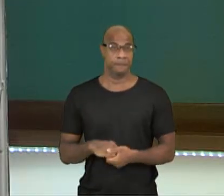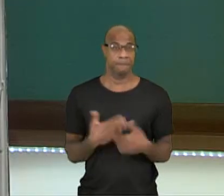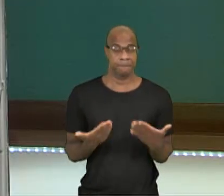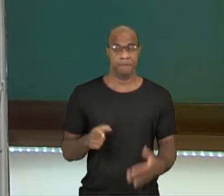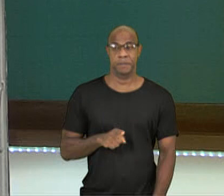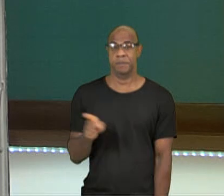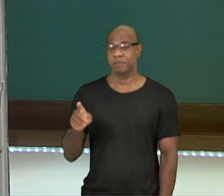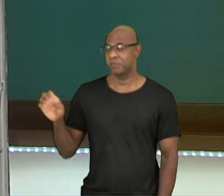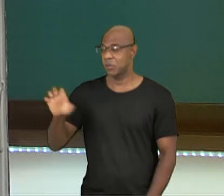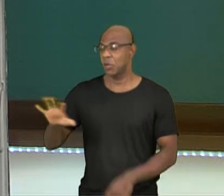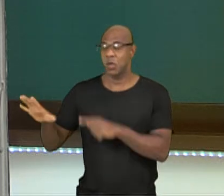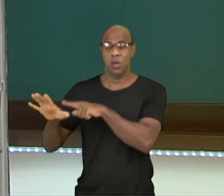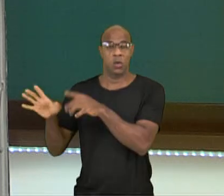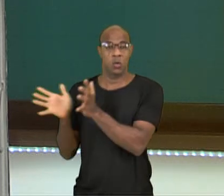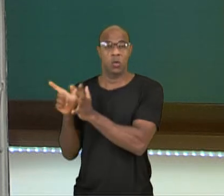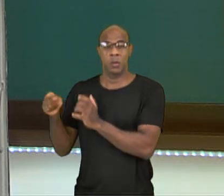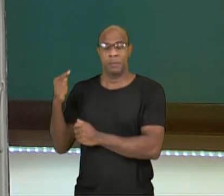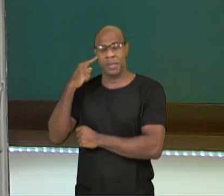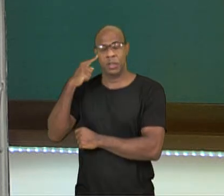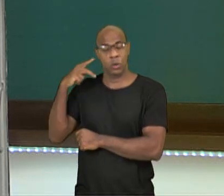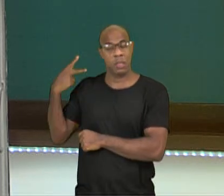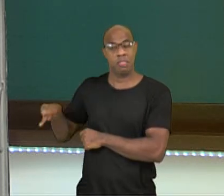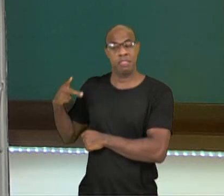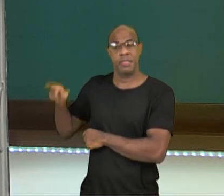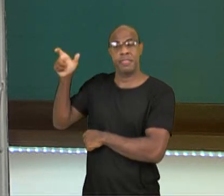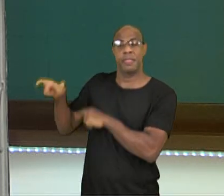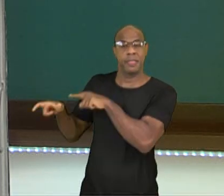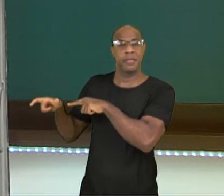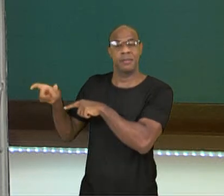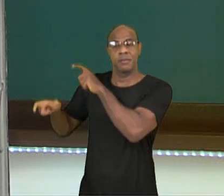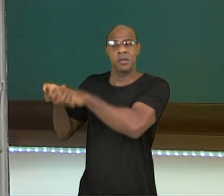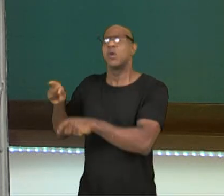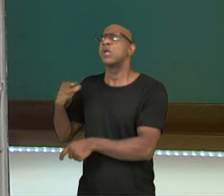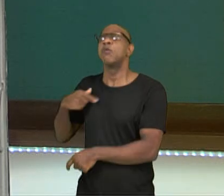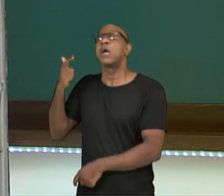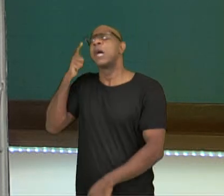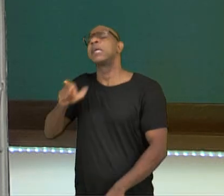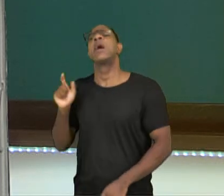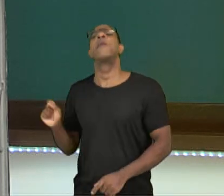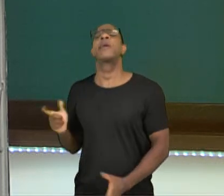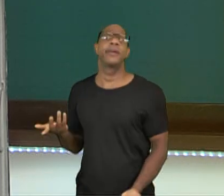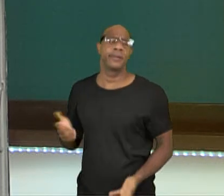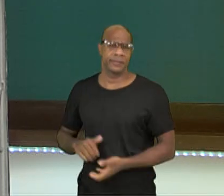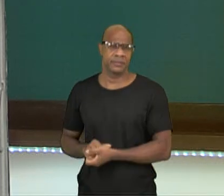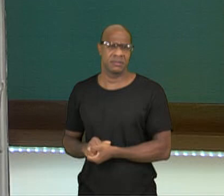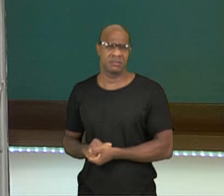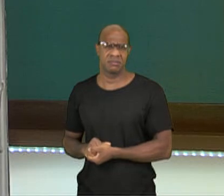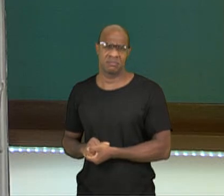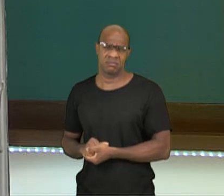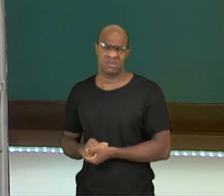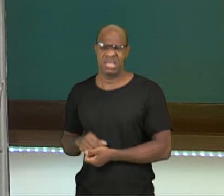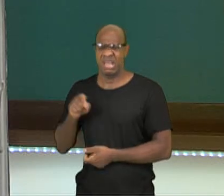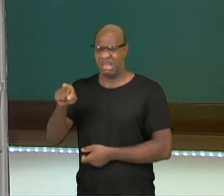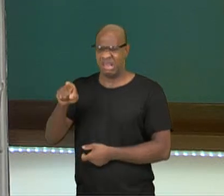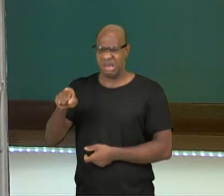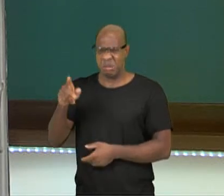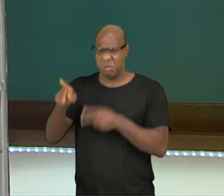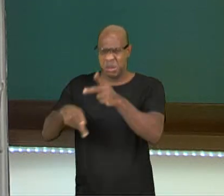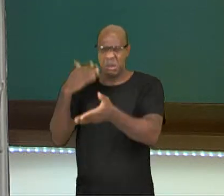Os europeus estavam pensando apenas neles. Tipo, o que eu vou ganhar com isso? Não se a população estava perdendo com aquilo.